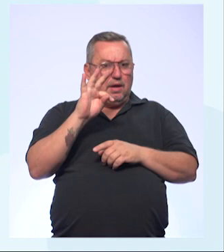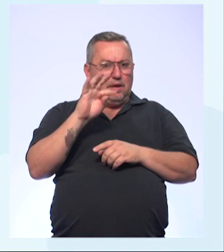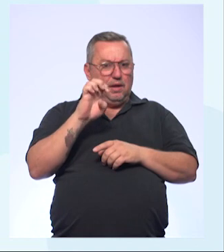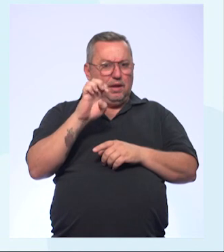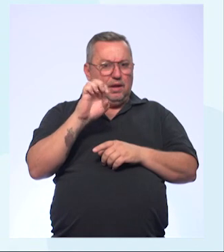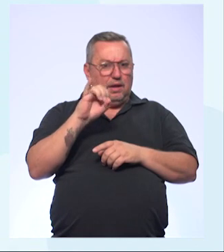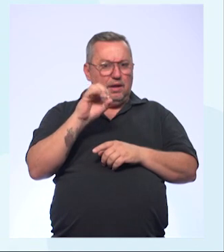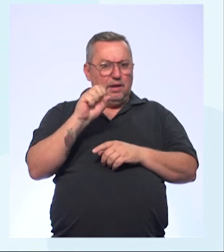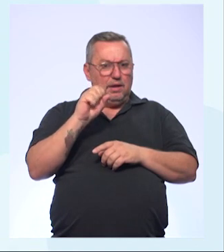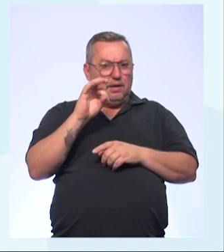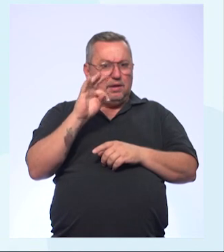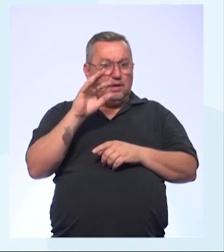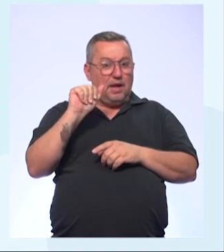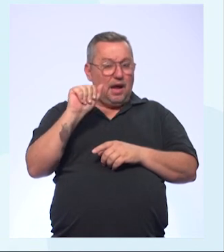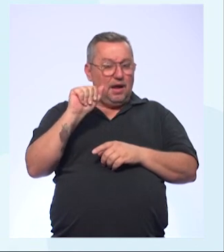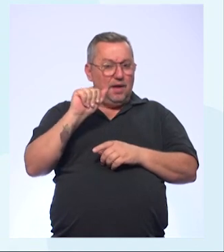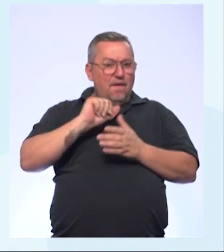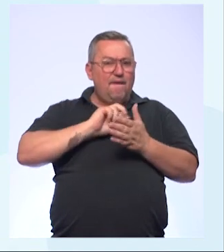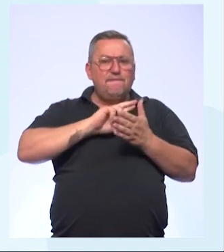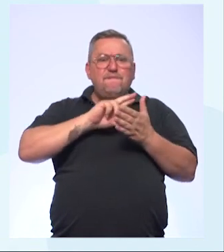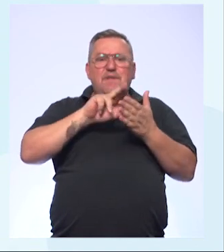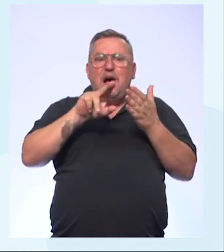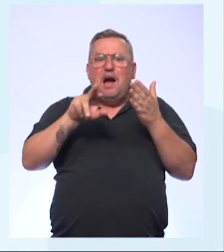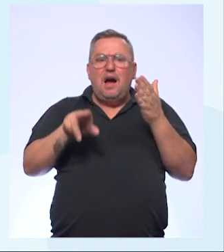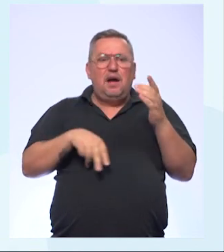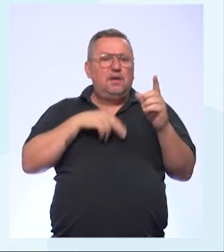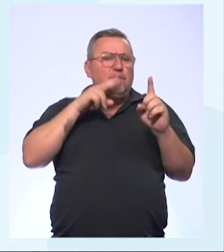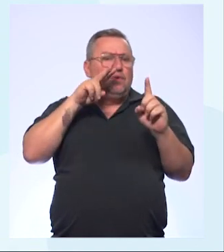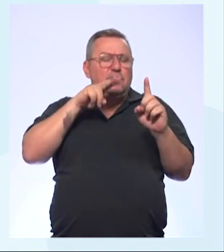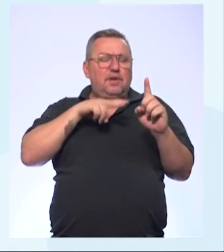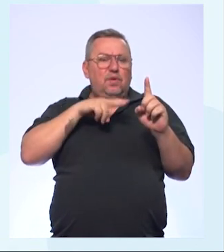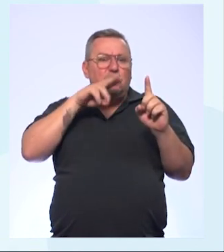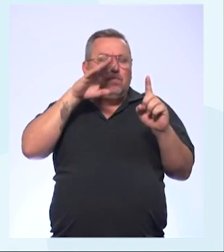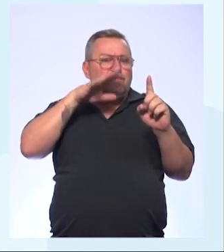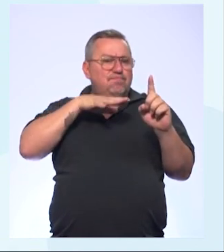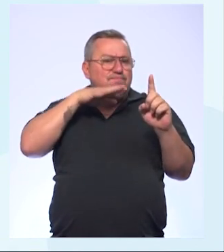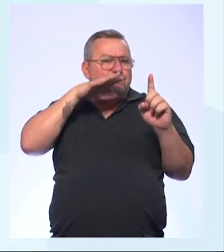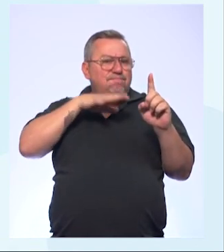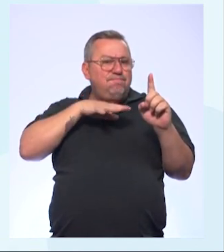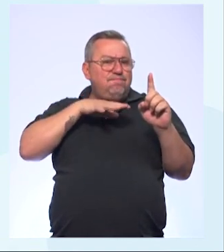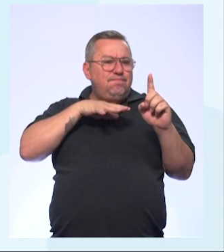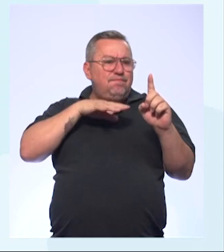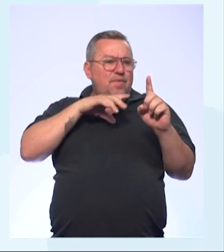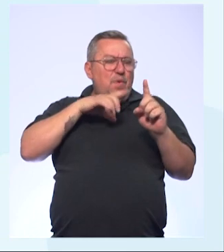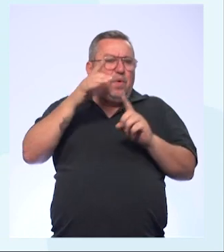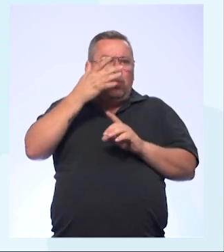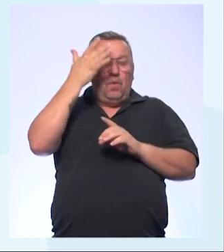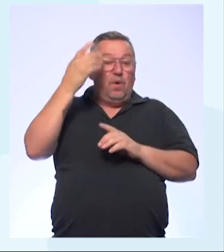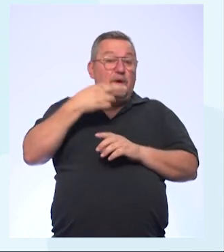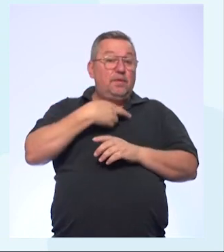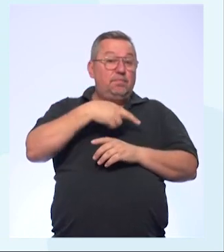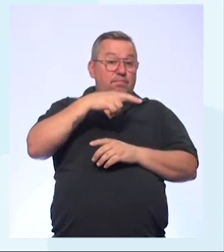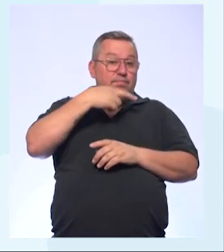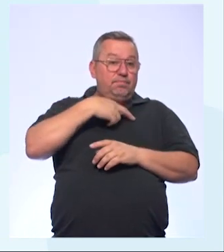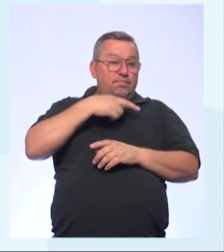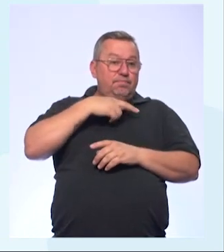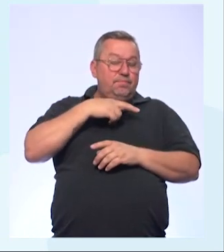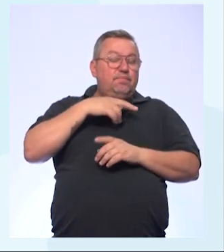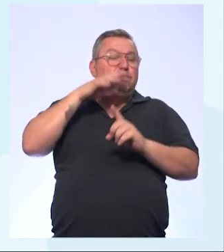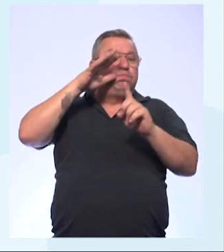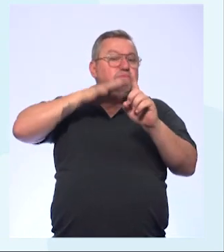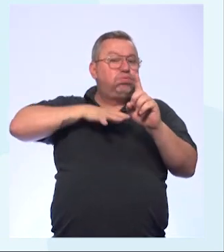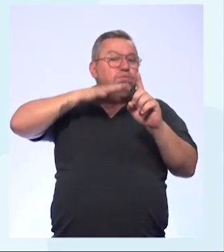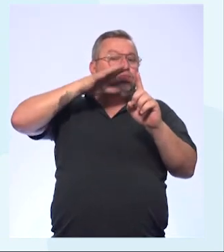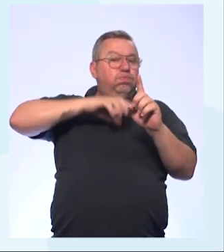lembram, né? Porque nós falamos isso o tempo todo. Religião politeísta são aquelas religiões que